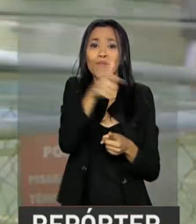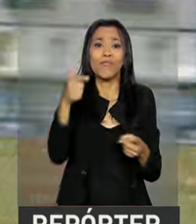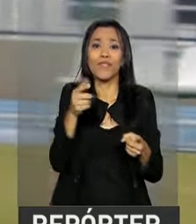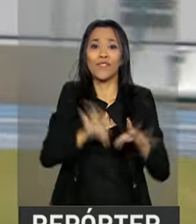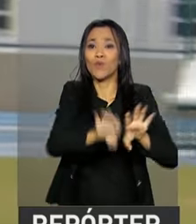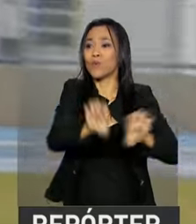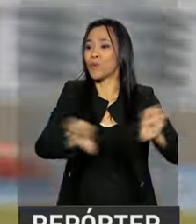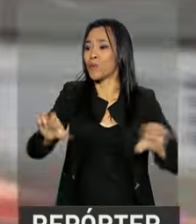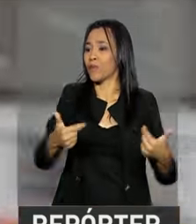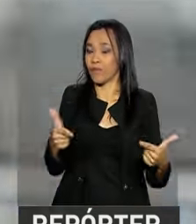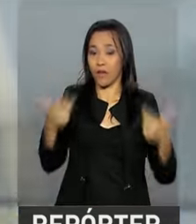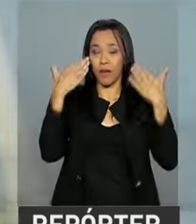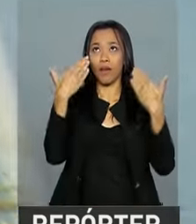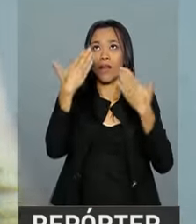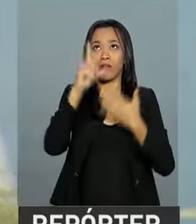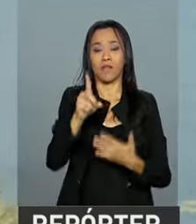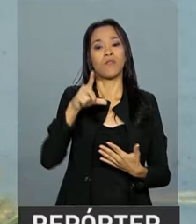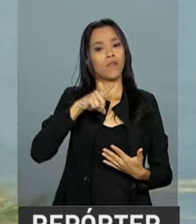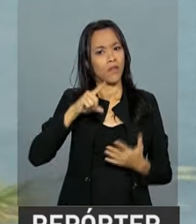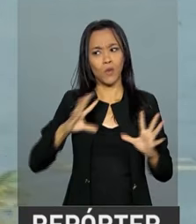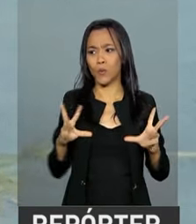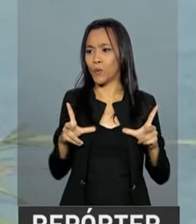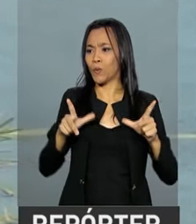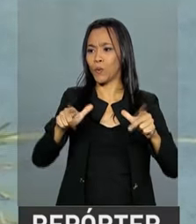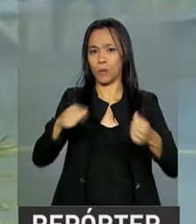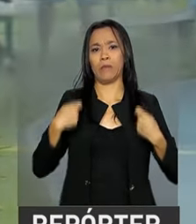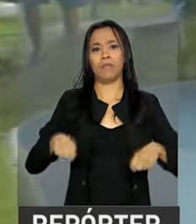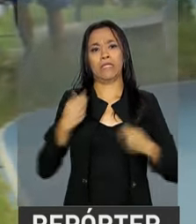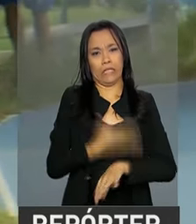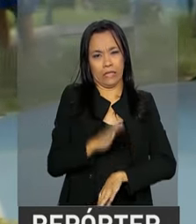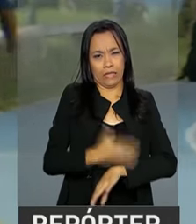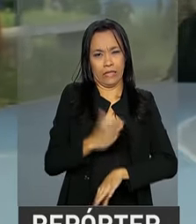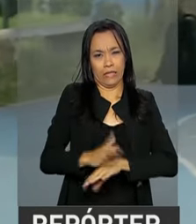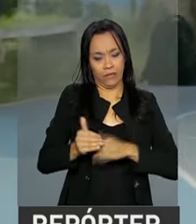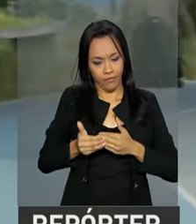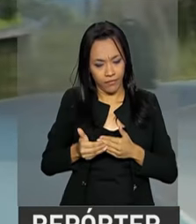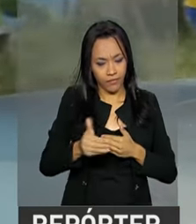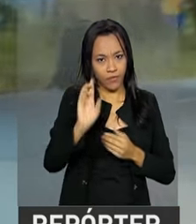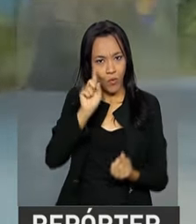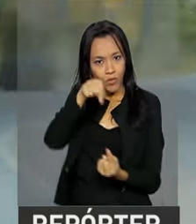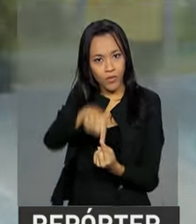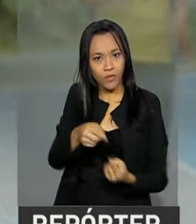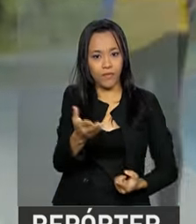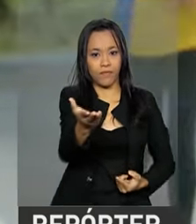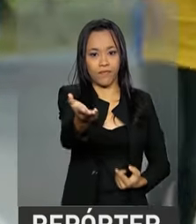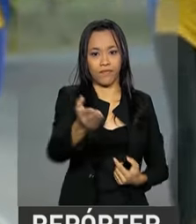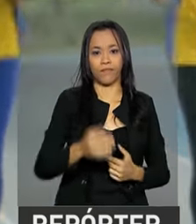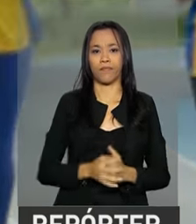estrutura. E graças a Deus aqui eles têm tudo que é necessário para realizar esse objetivo.